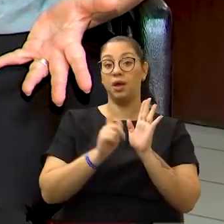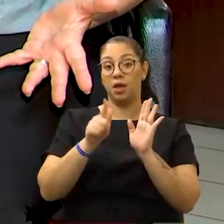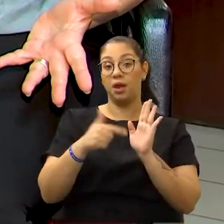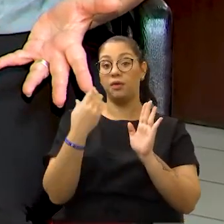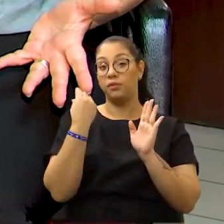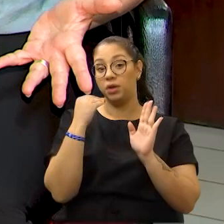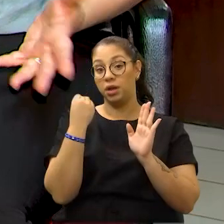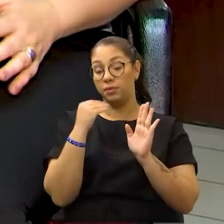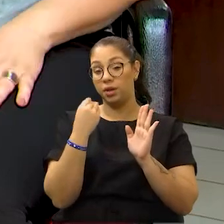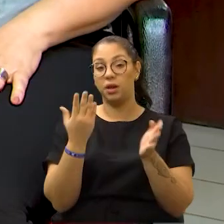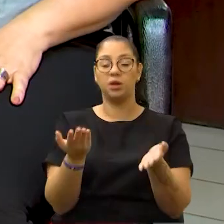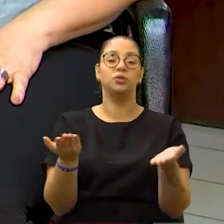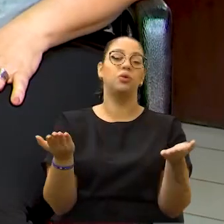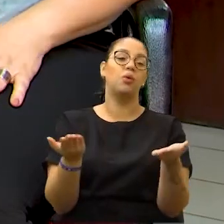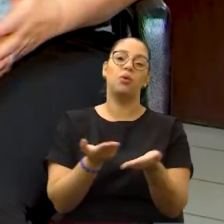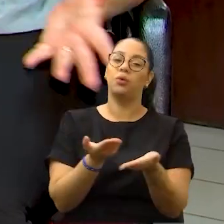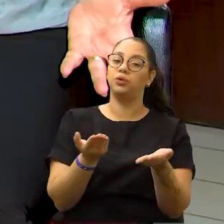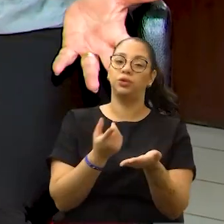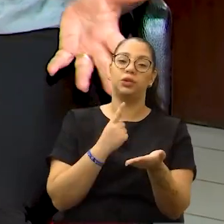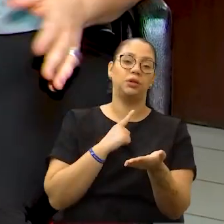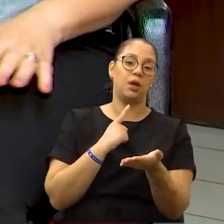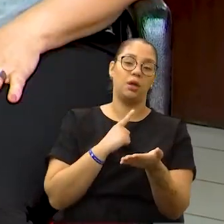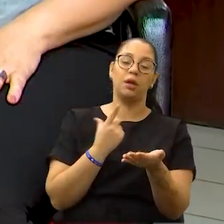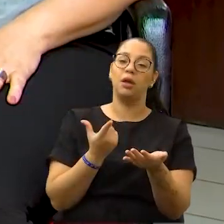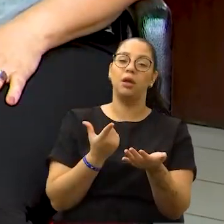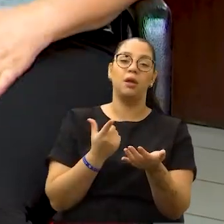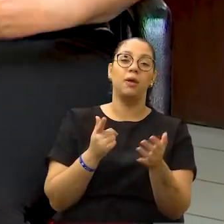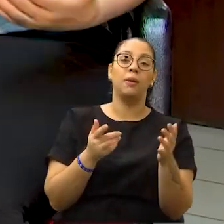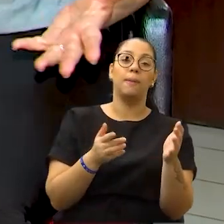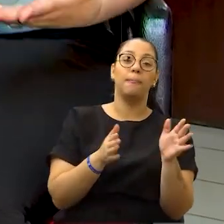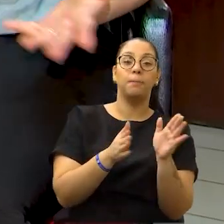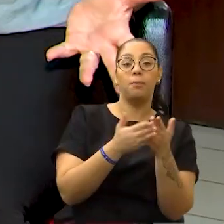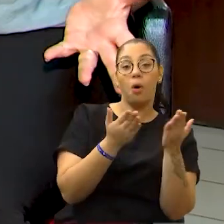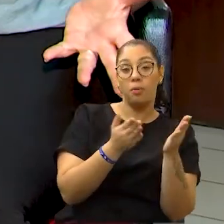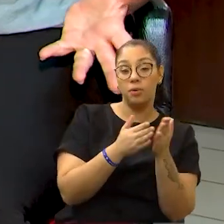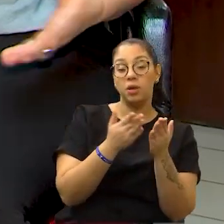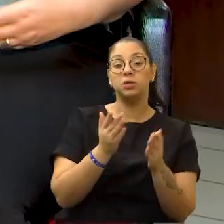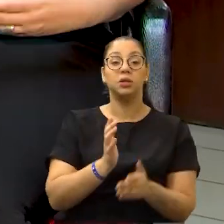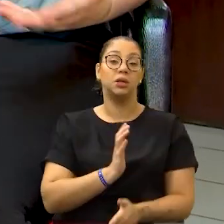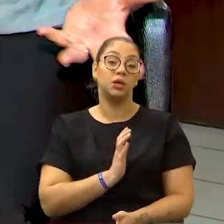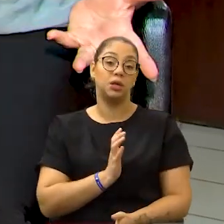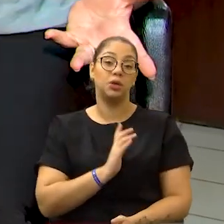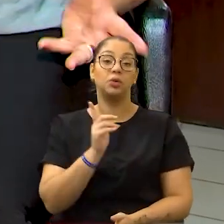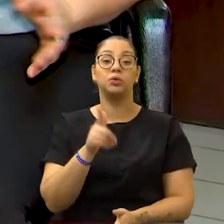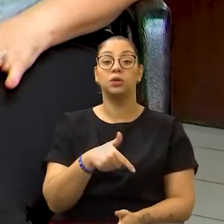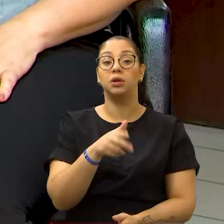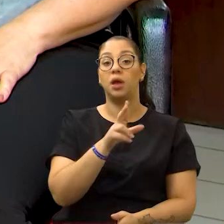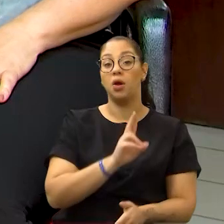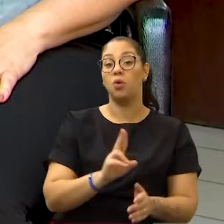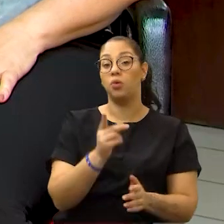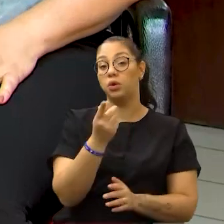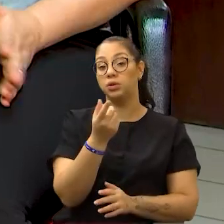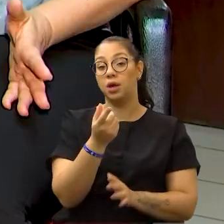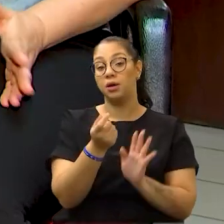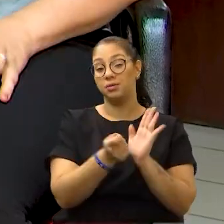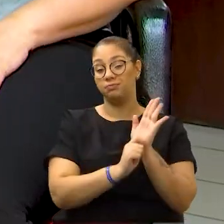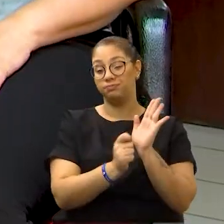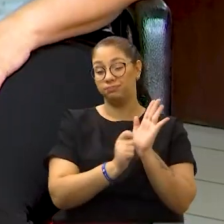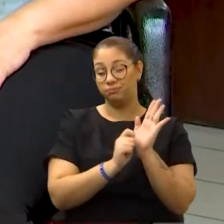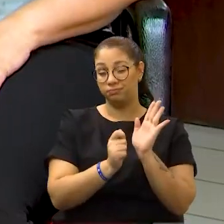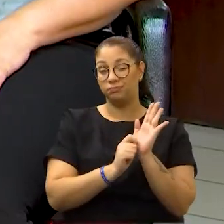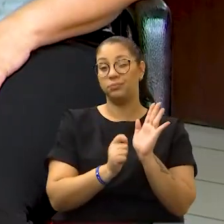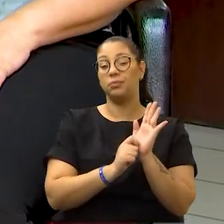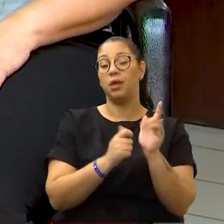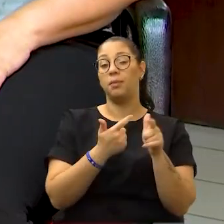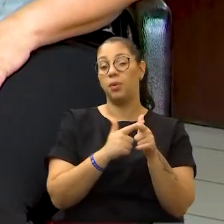uma vulnerabilidade. Hoje você tem pobres e ricos com problema de uso de substâncias, uso